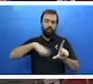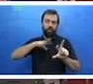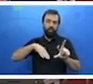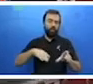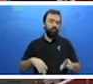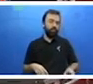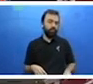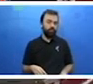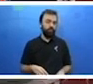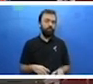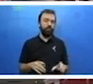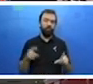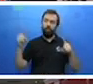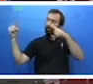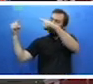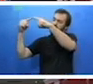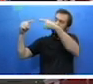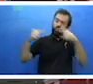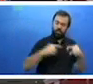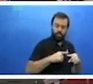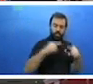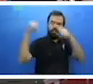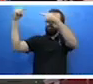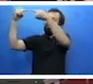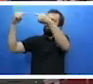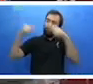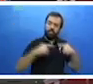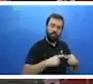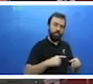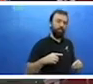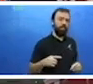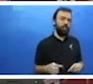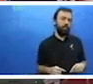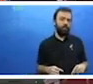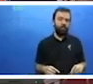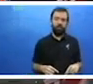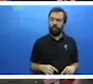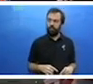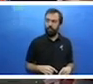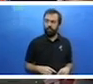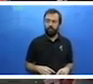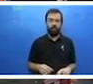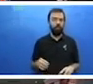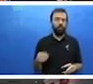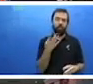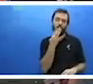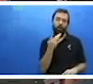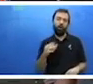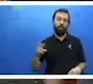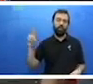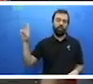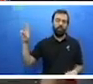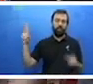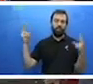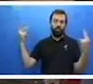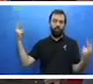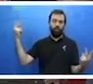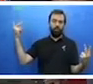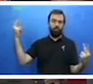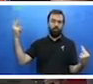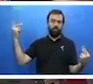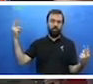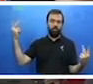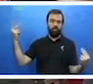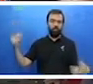e colocando os nomes das regiões. Lembre-se, a legenda tem que receber a mesma cor da região correspondente.